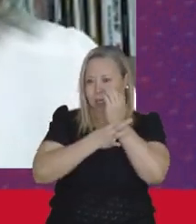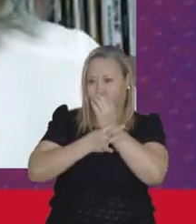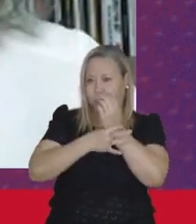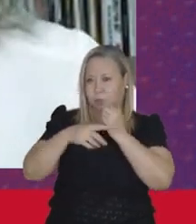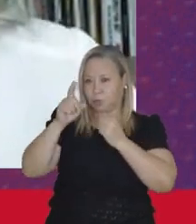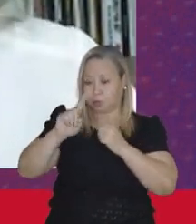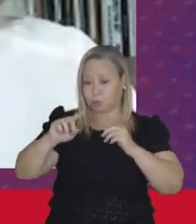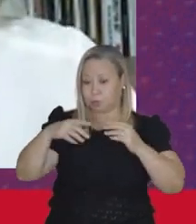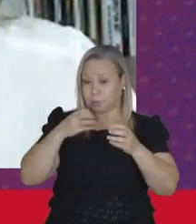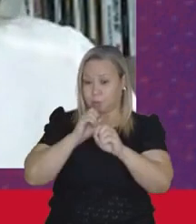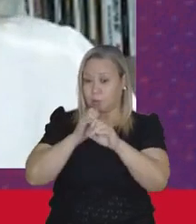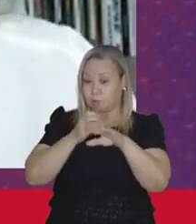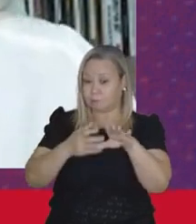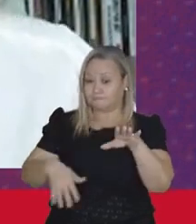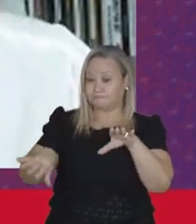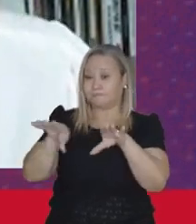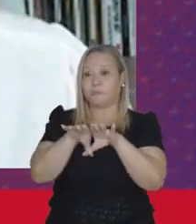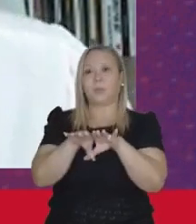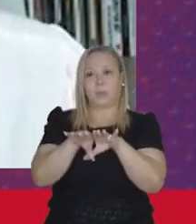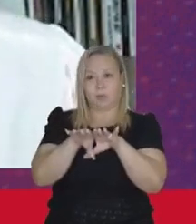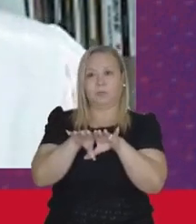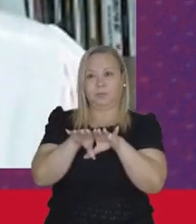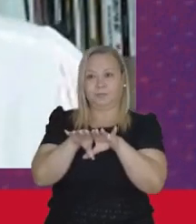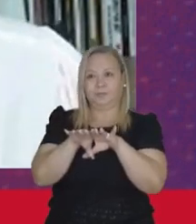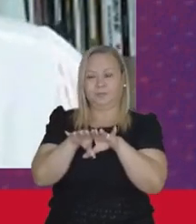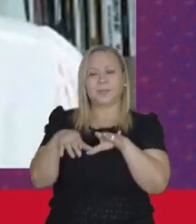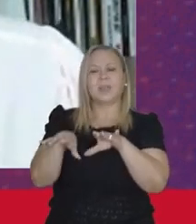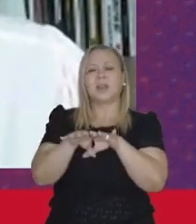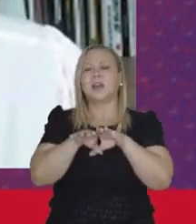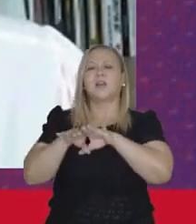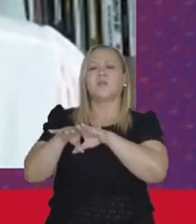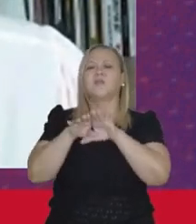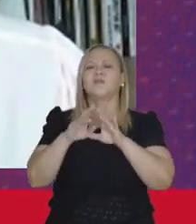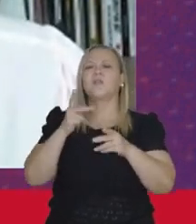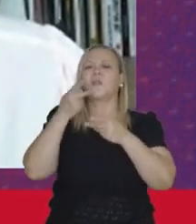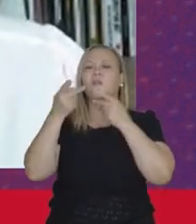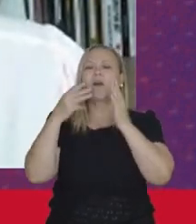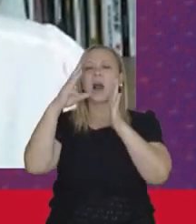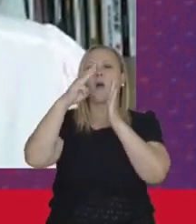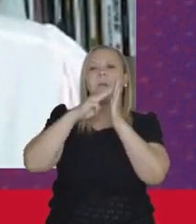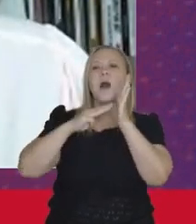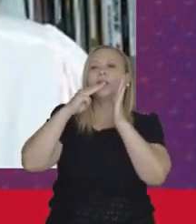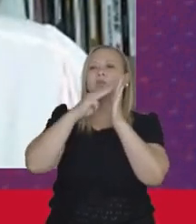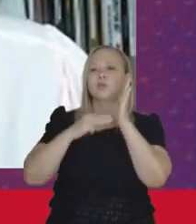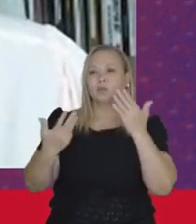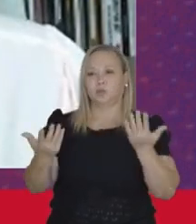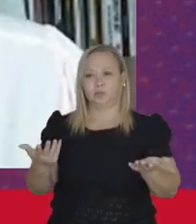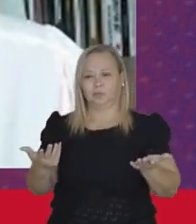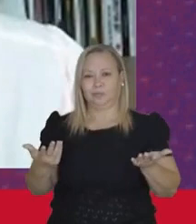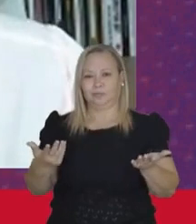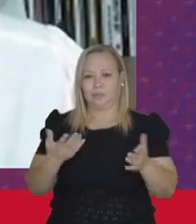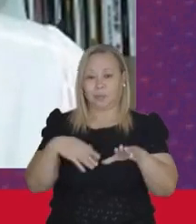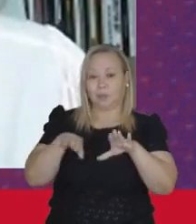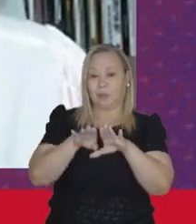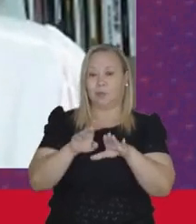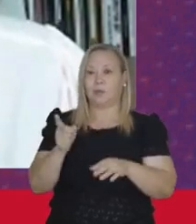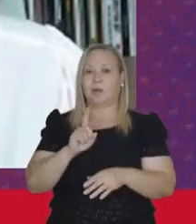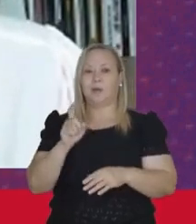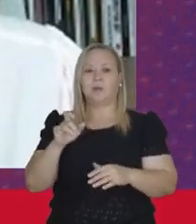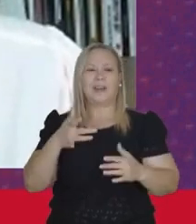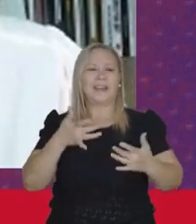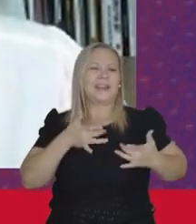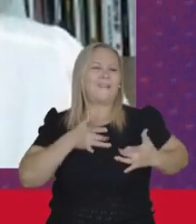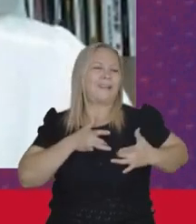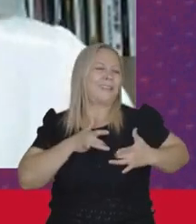à educação inclusiva. E inclusão não se refere a uma metodologia. A inclusão também não é